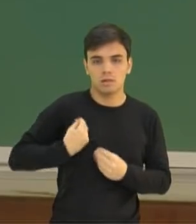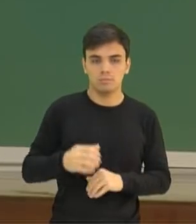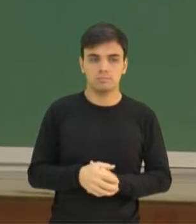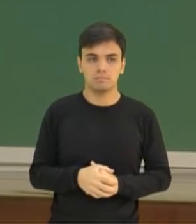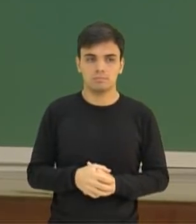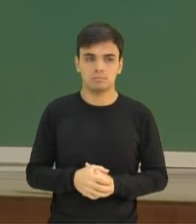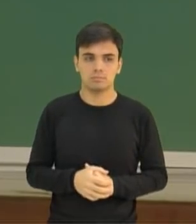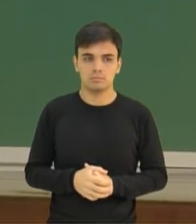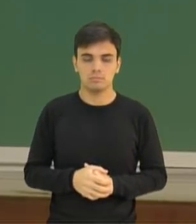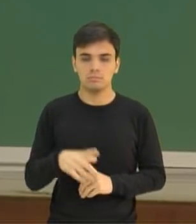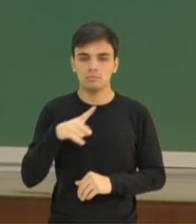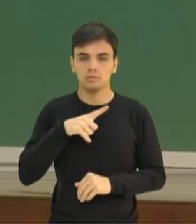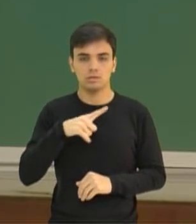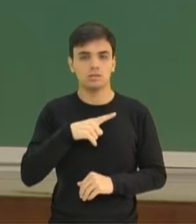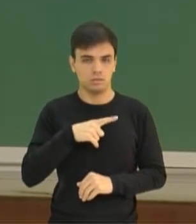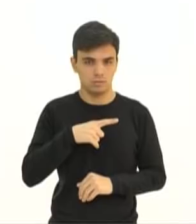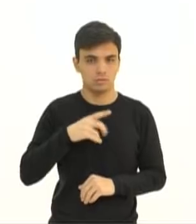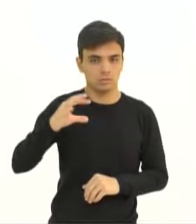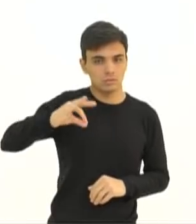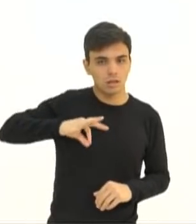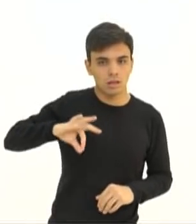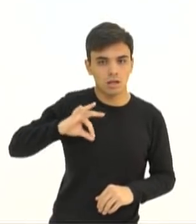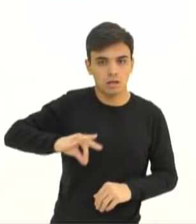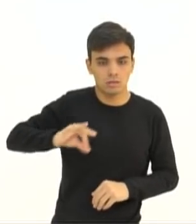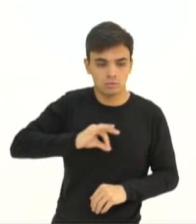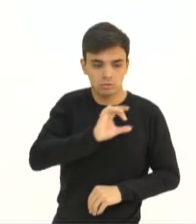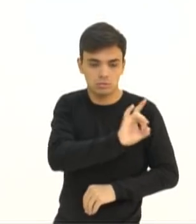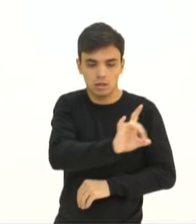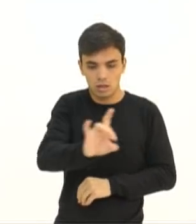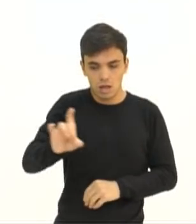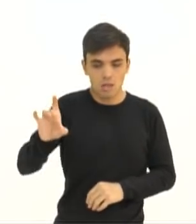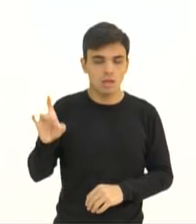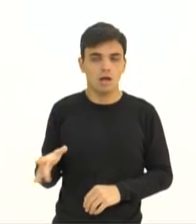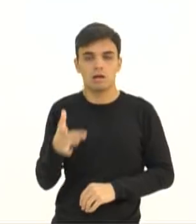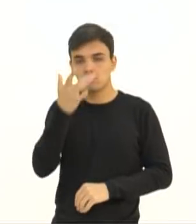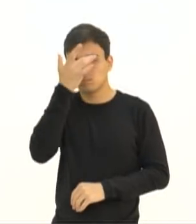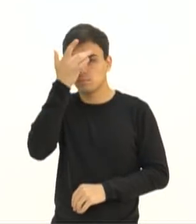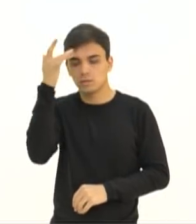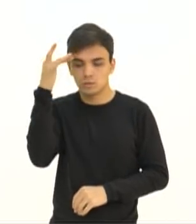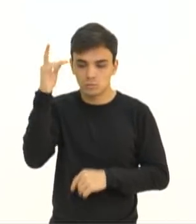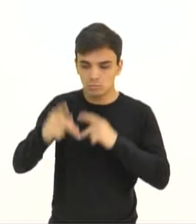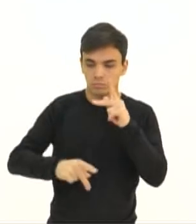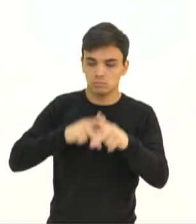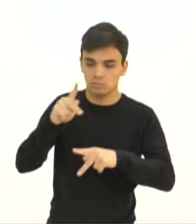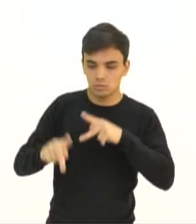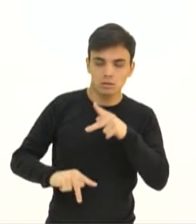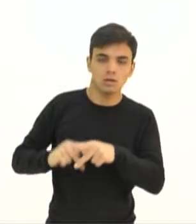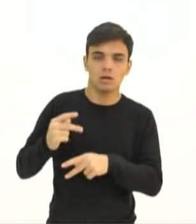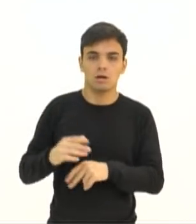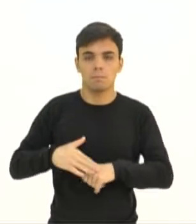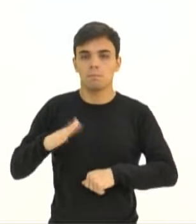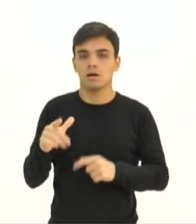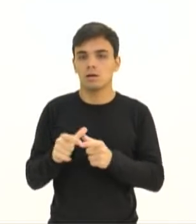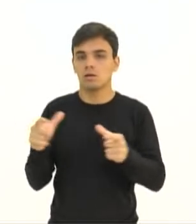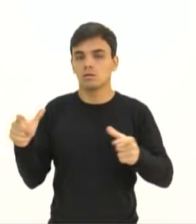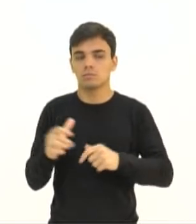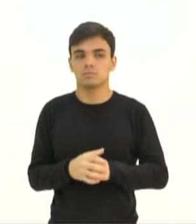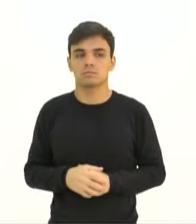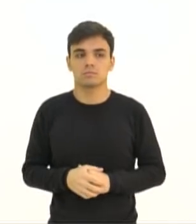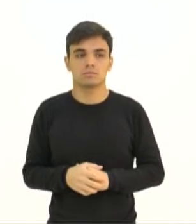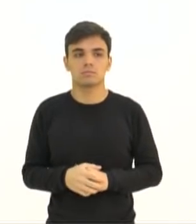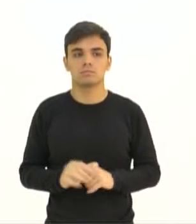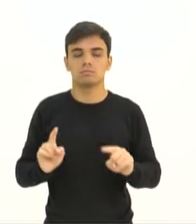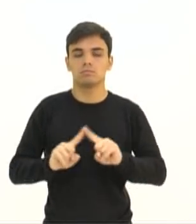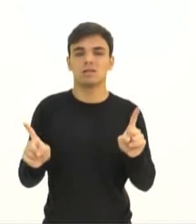a renda per capita das regiões aumentada, a população ganha mais, a renda da população é maior. Só que